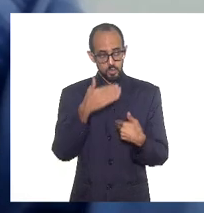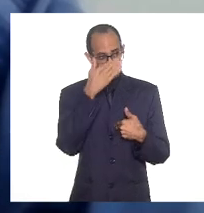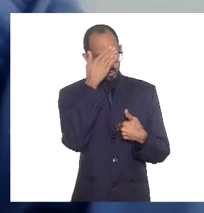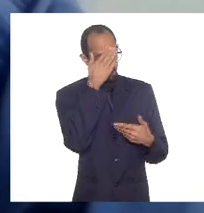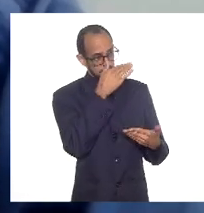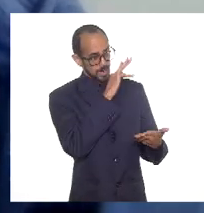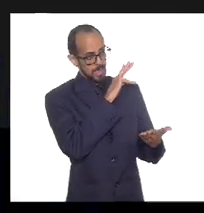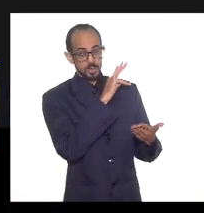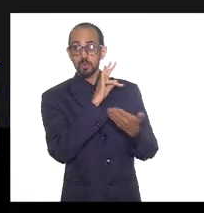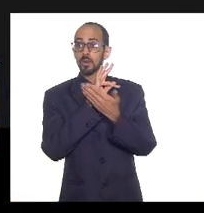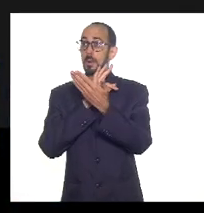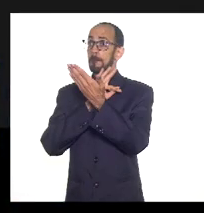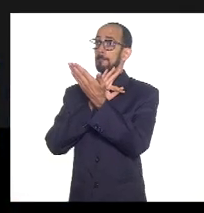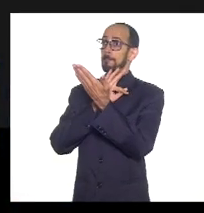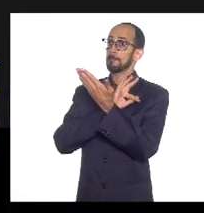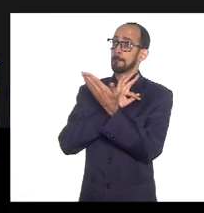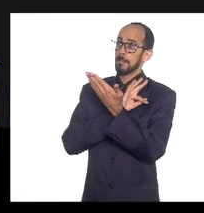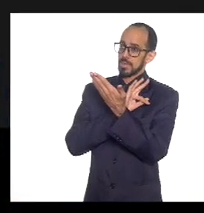minha presidente.